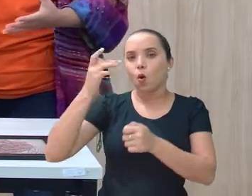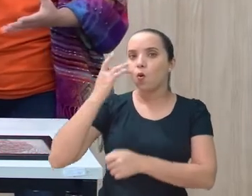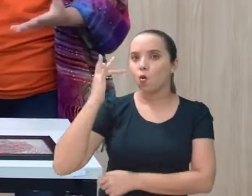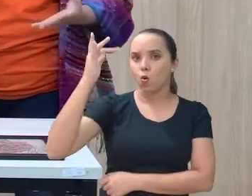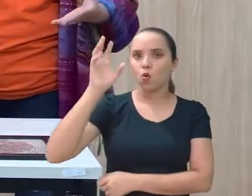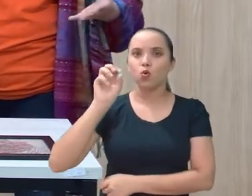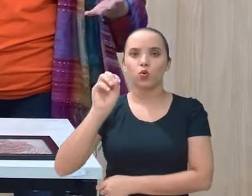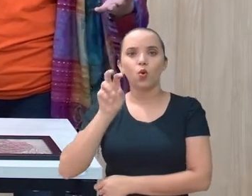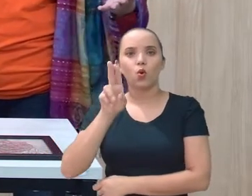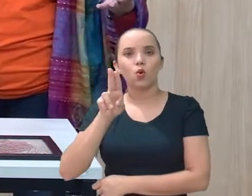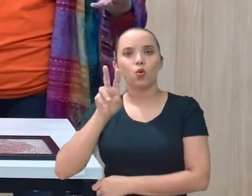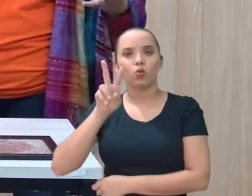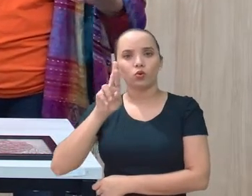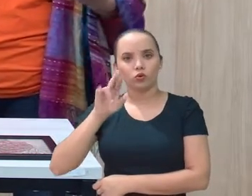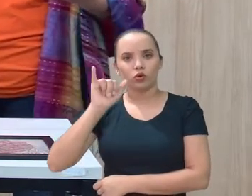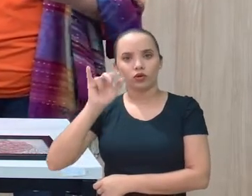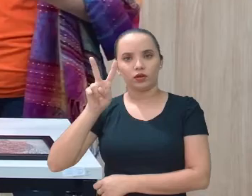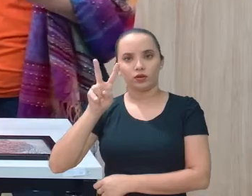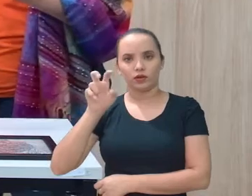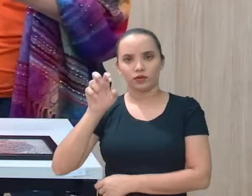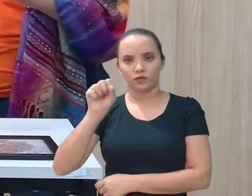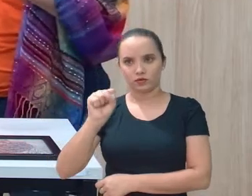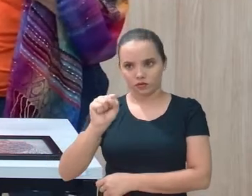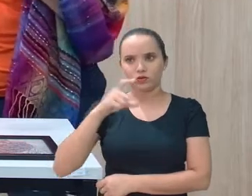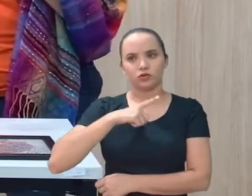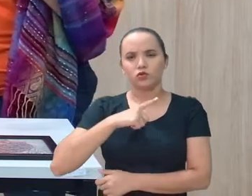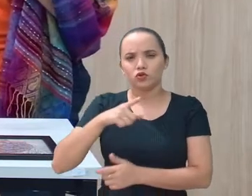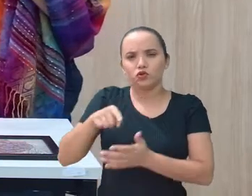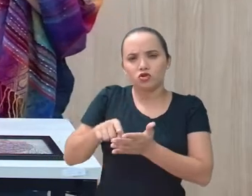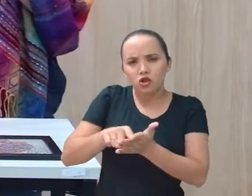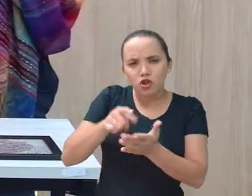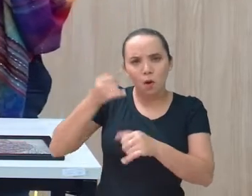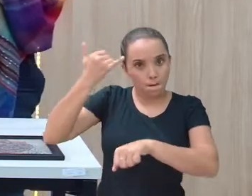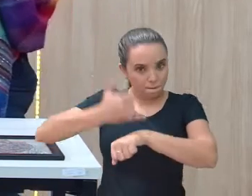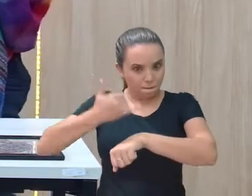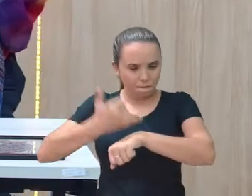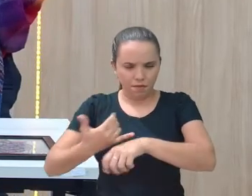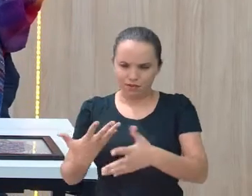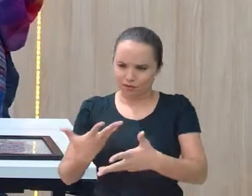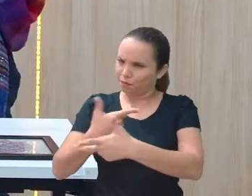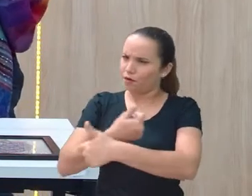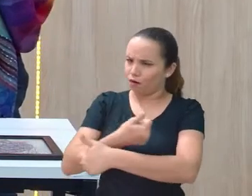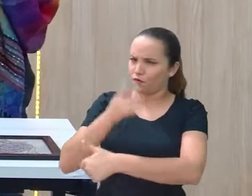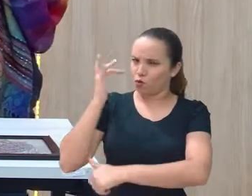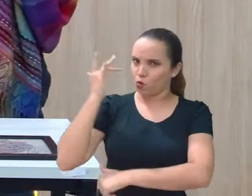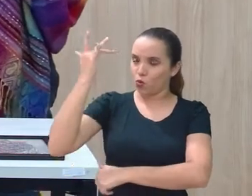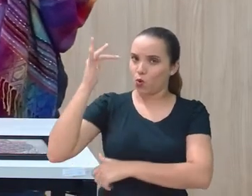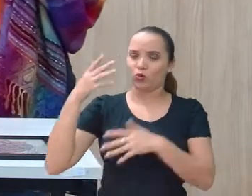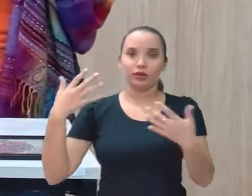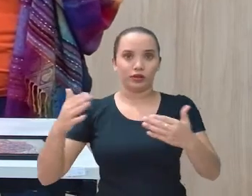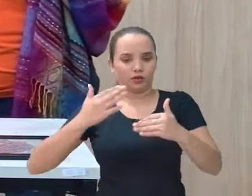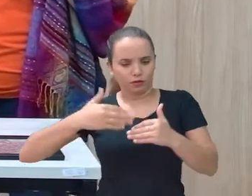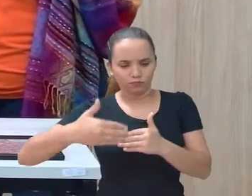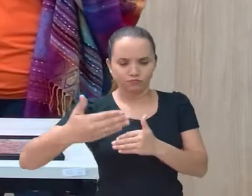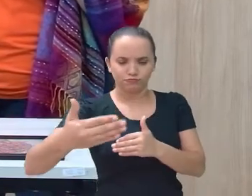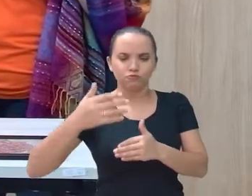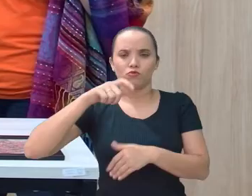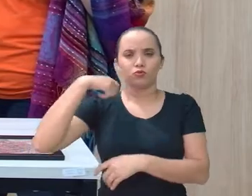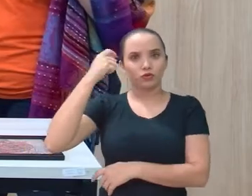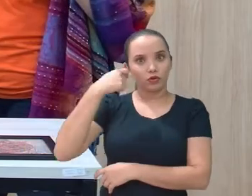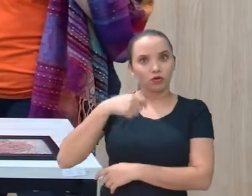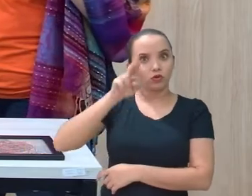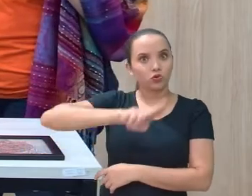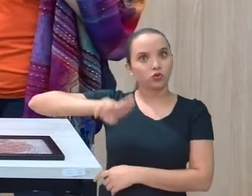tinham esse metal maravilhoso. Então, desse período em diante, os artistas que utilizaram